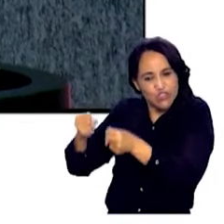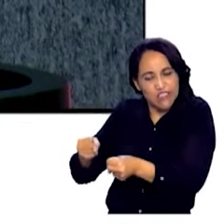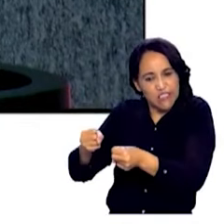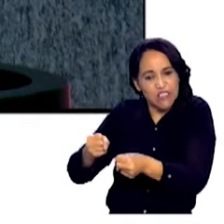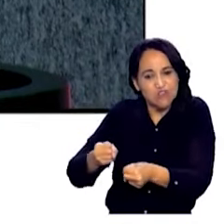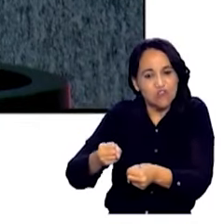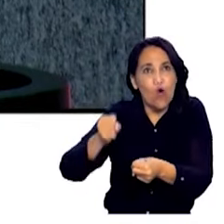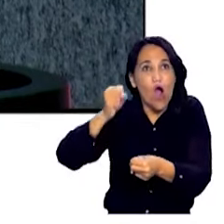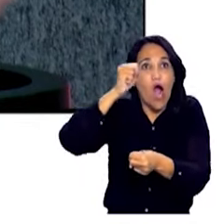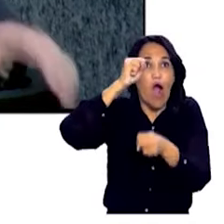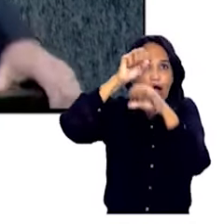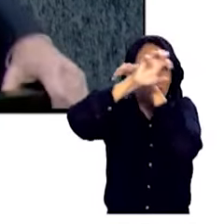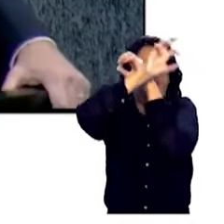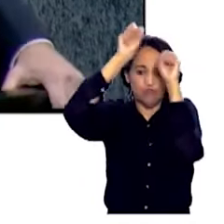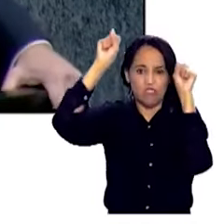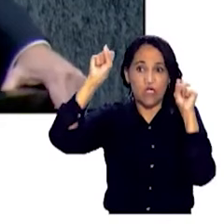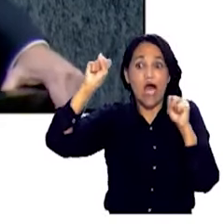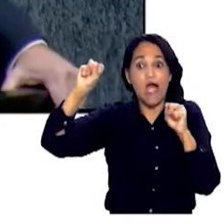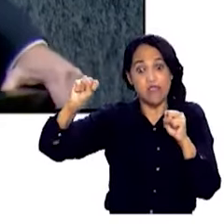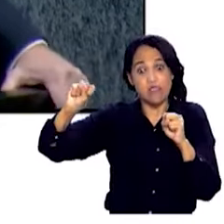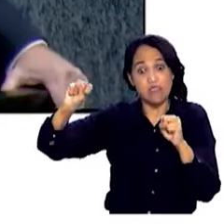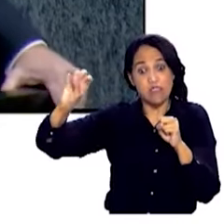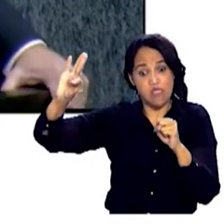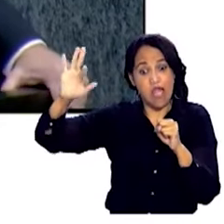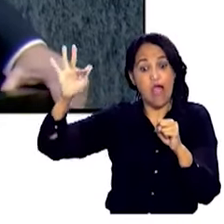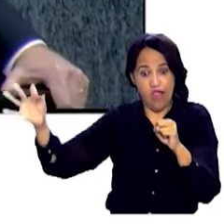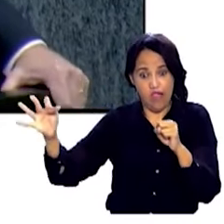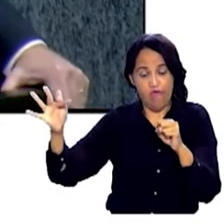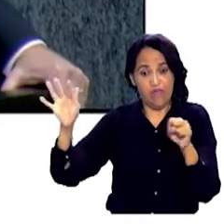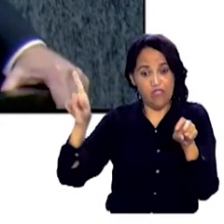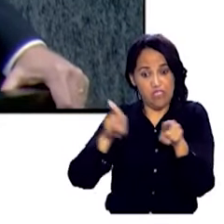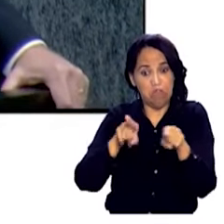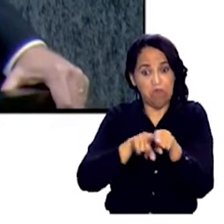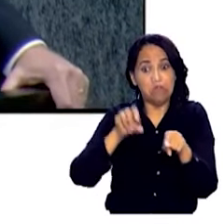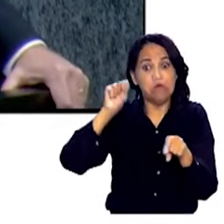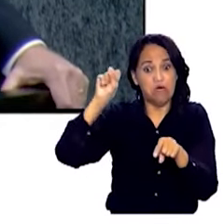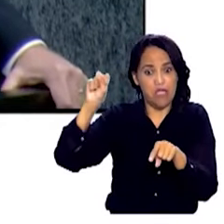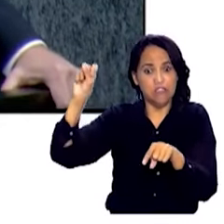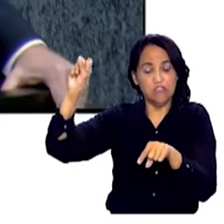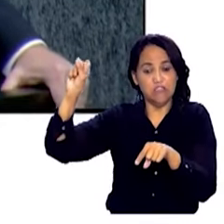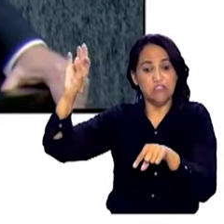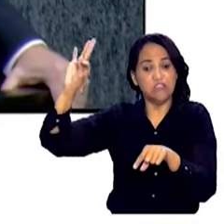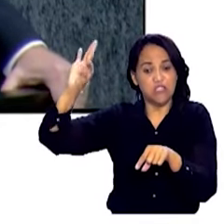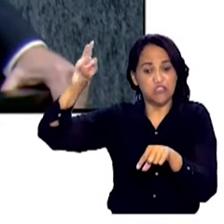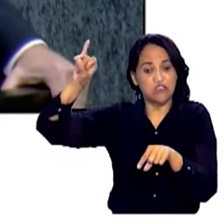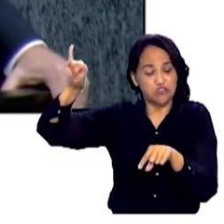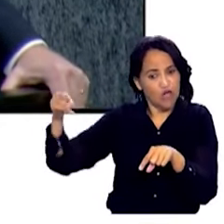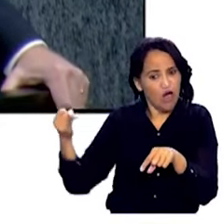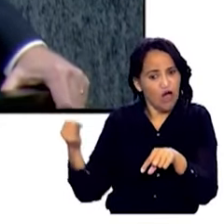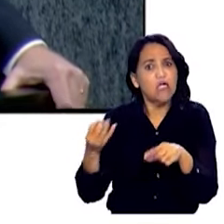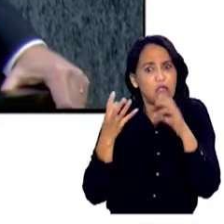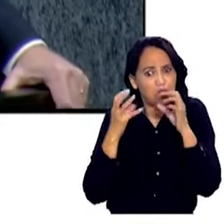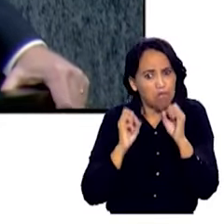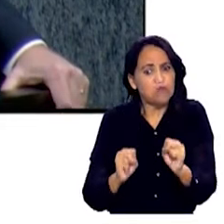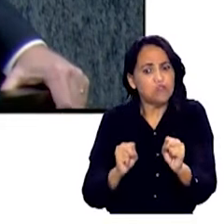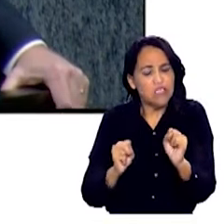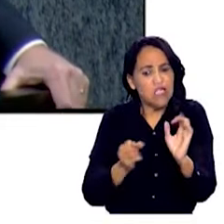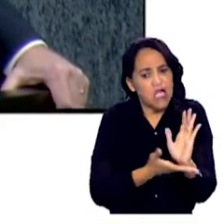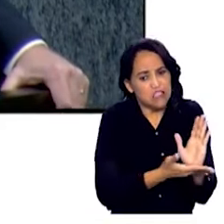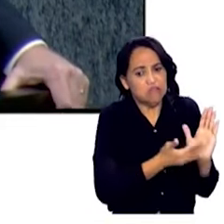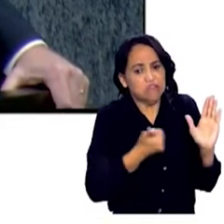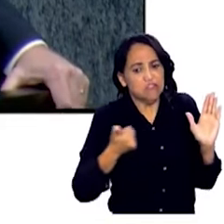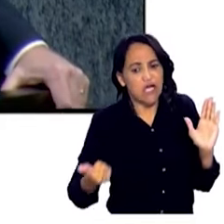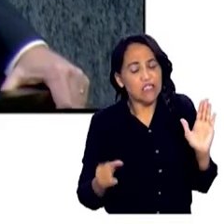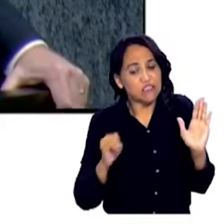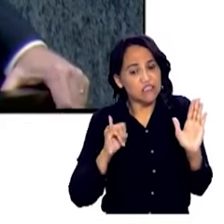Ah um sistema de da possibilidade de recusar apelos eh Nosa nos termos do do Reino Unido eh fosse